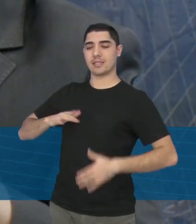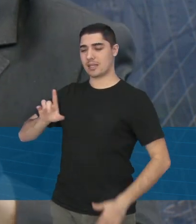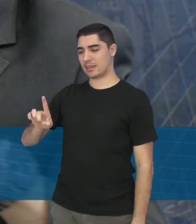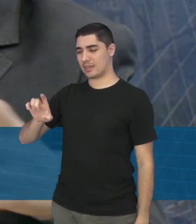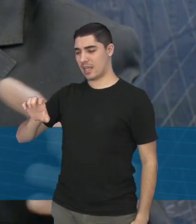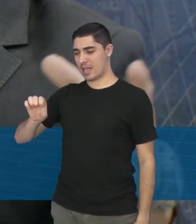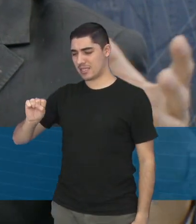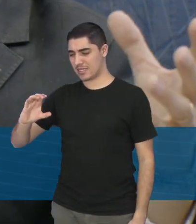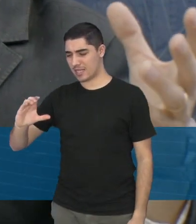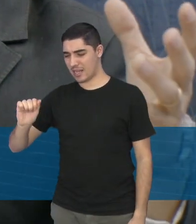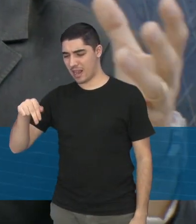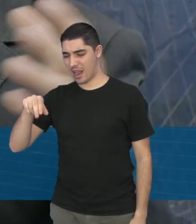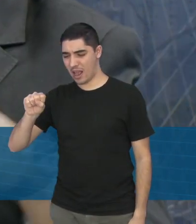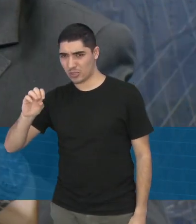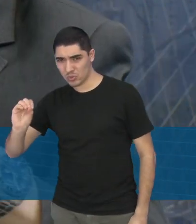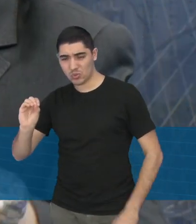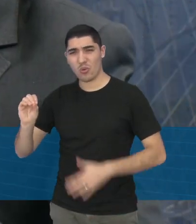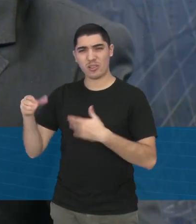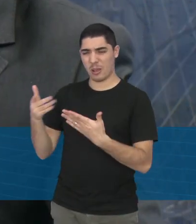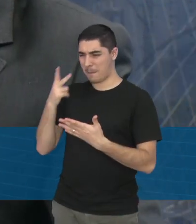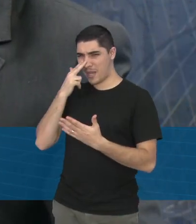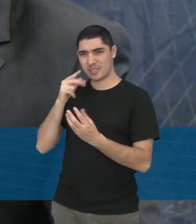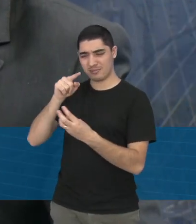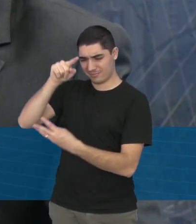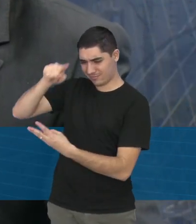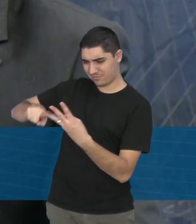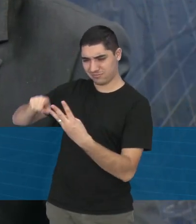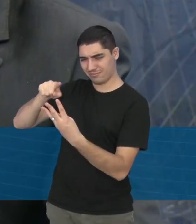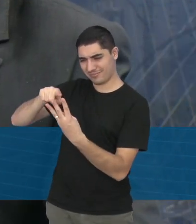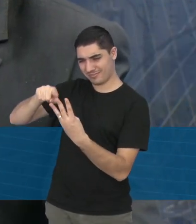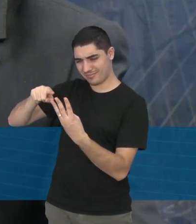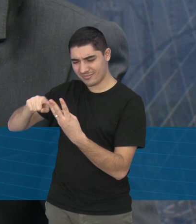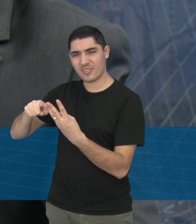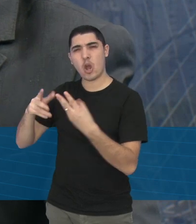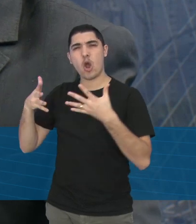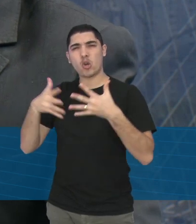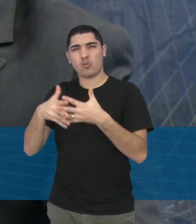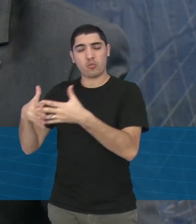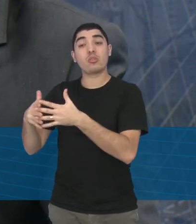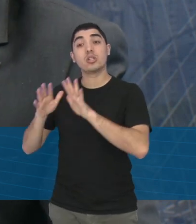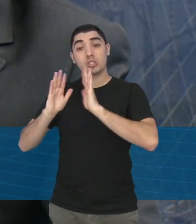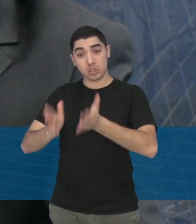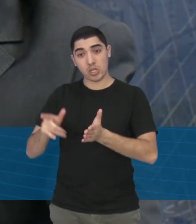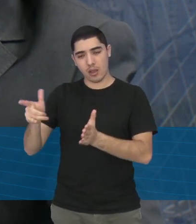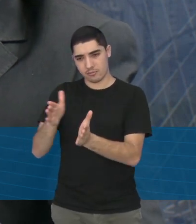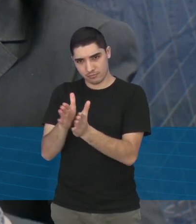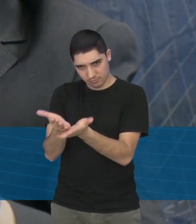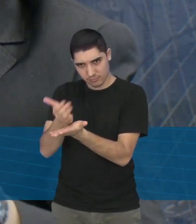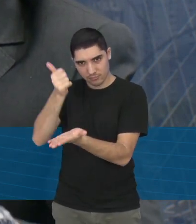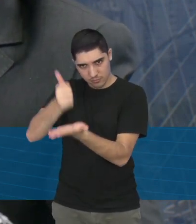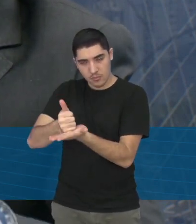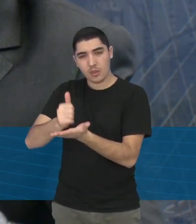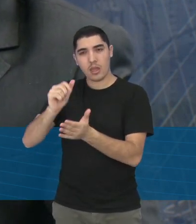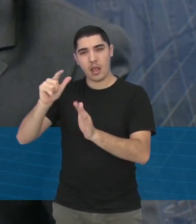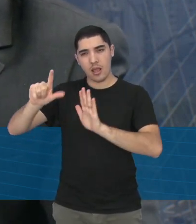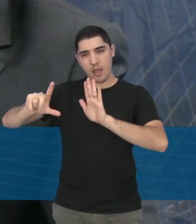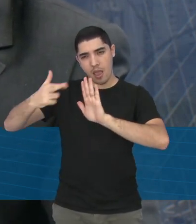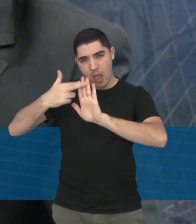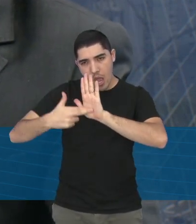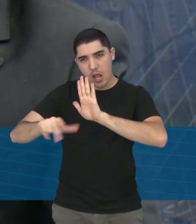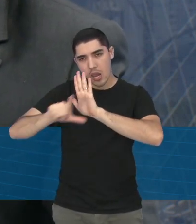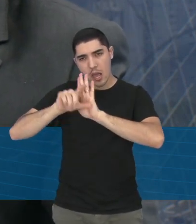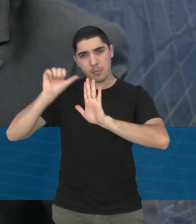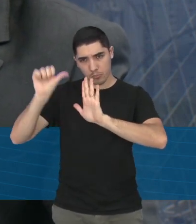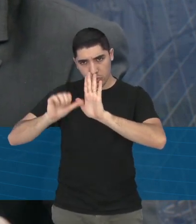mesmo sistema, que é um sistema da junção. Né? Houve modificações na CLT? Centenas de modificações.